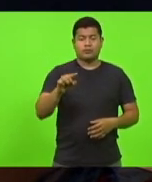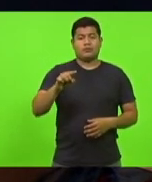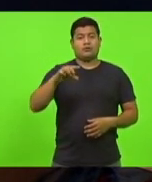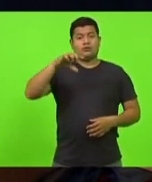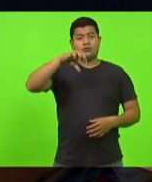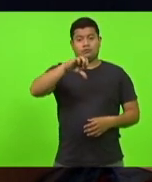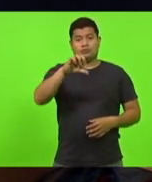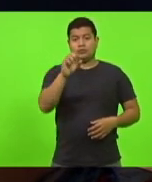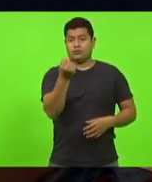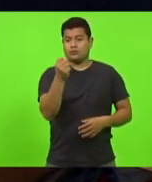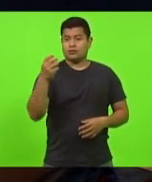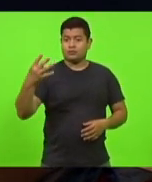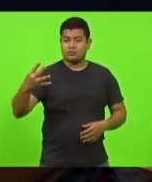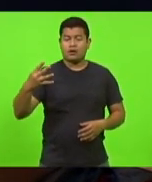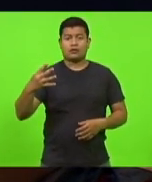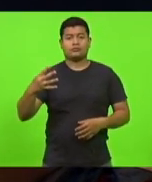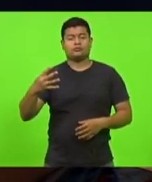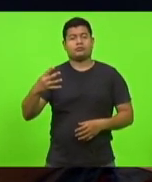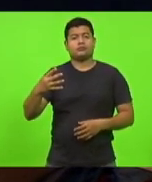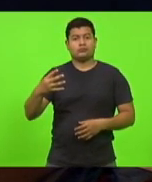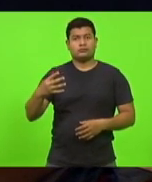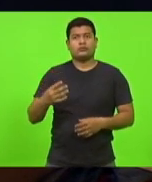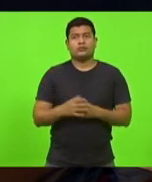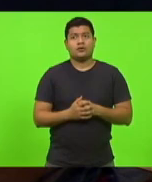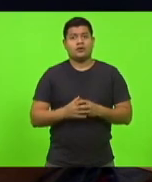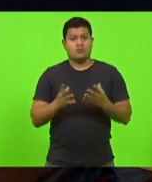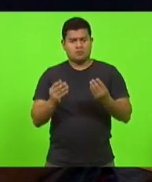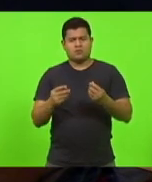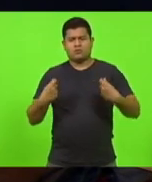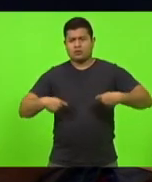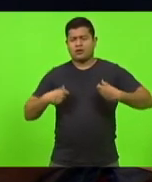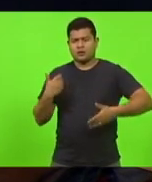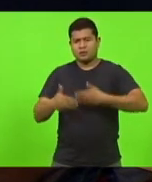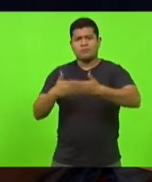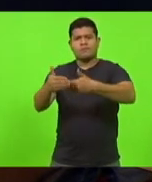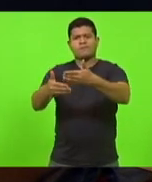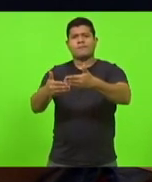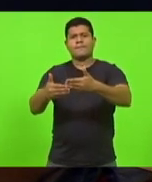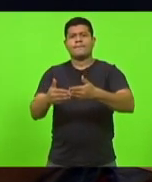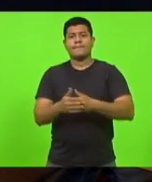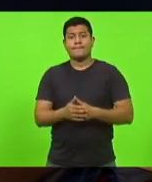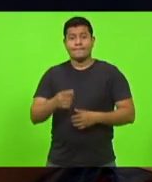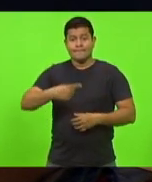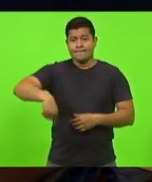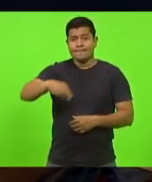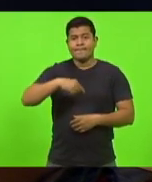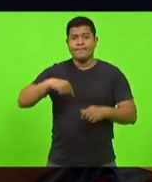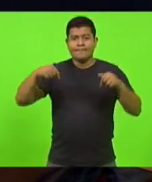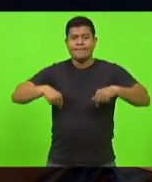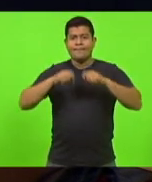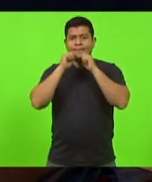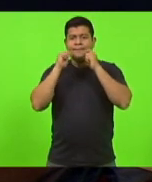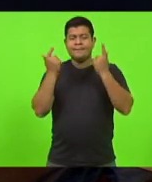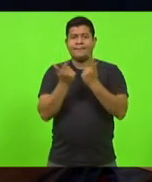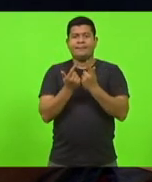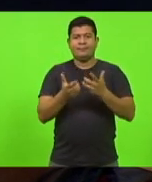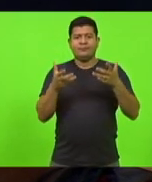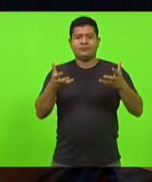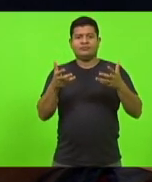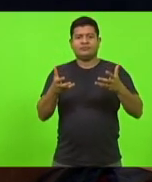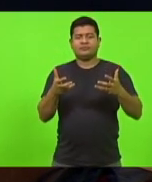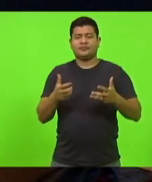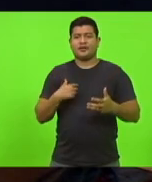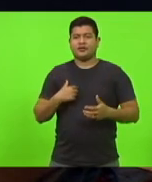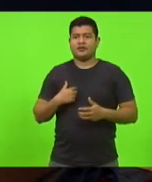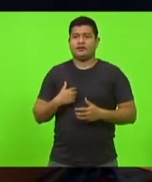4.984 efetivados. Muito ainda tem que avançar. Nós, daqui dessa casa, queremos que sejam